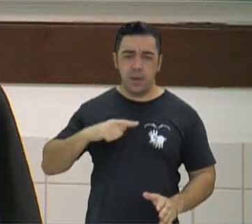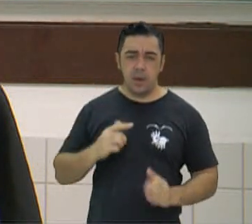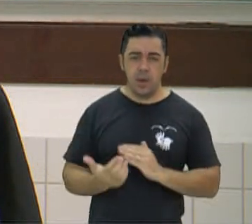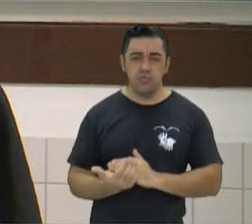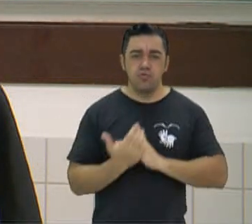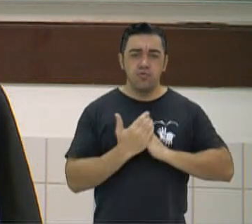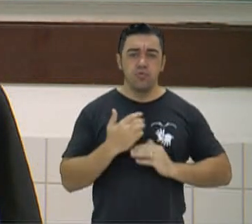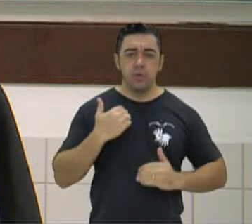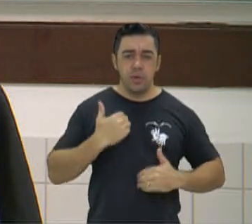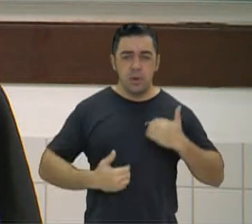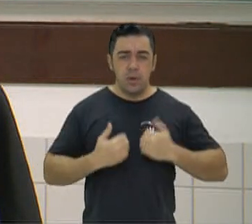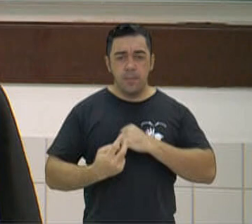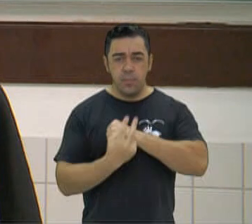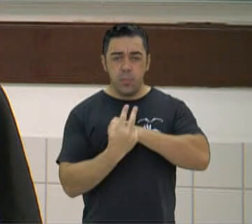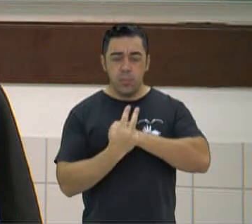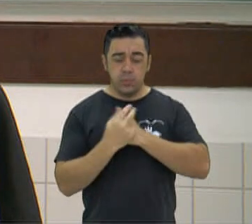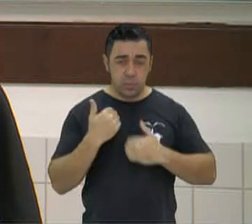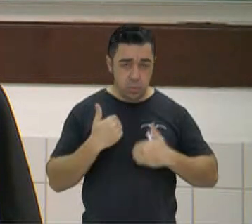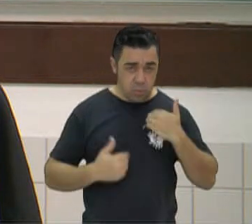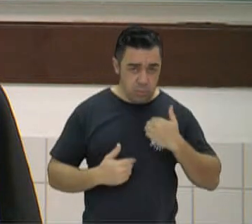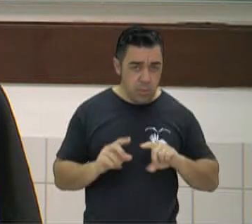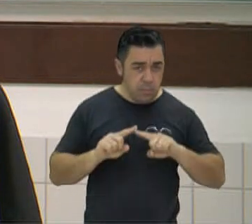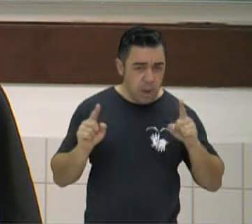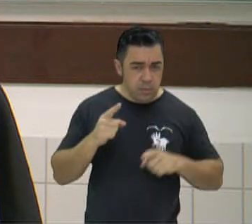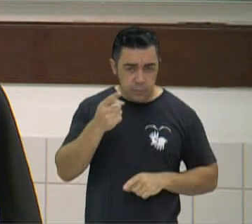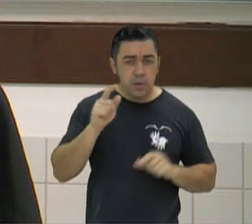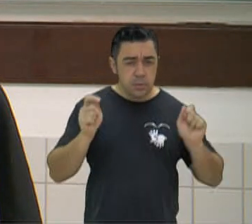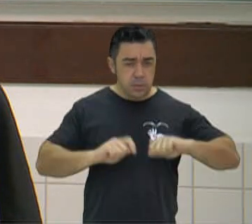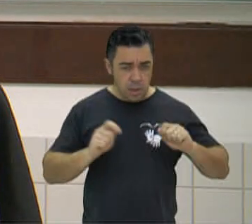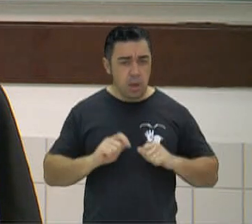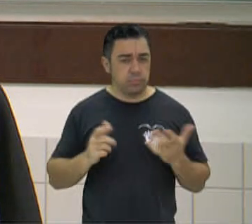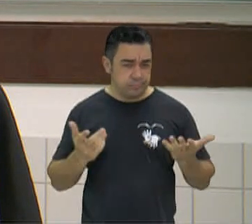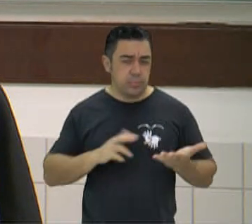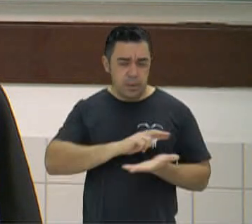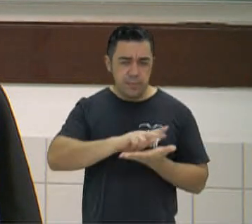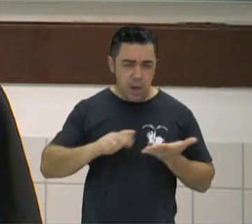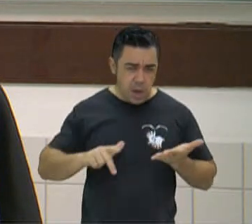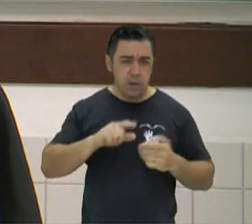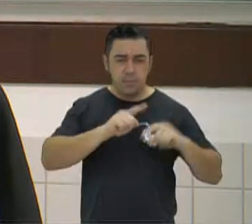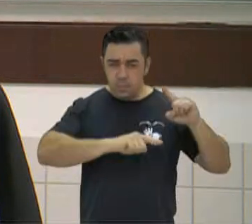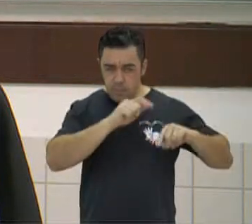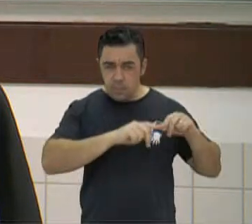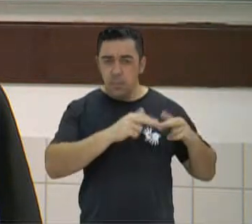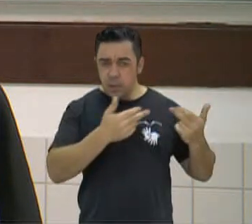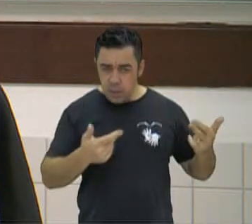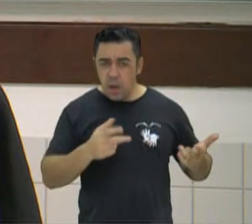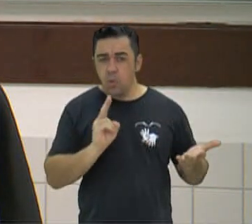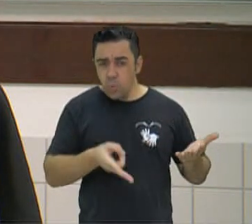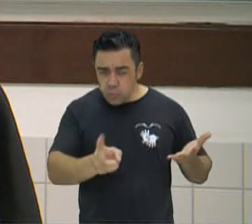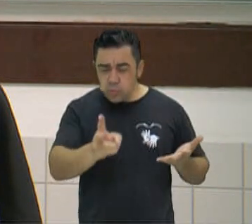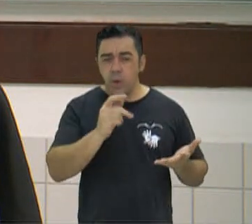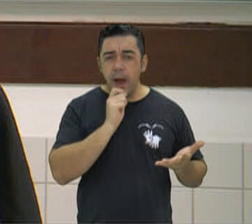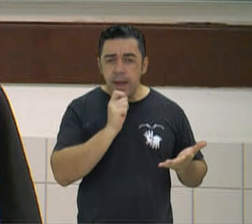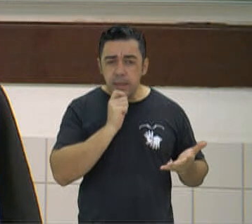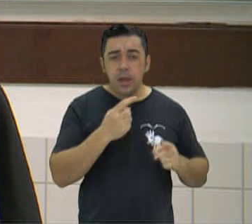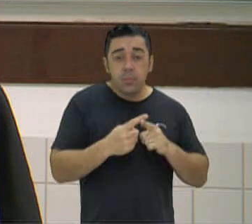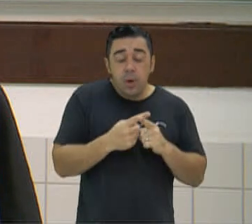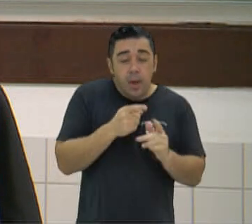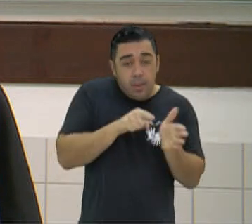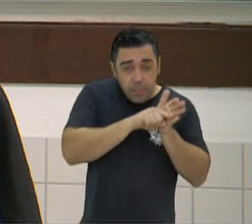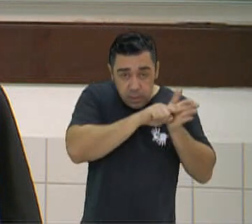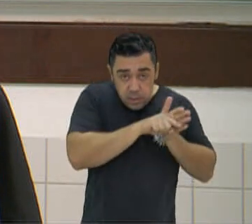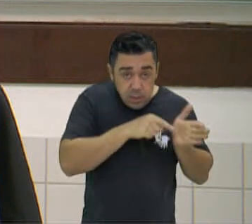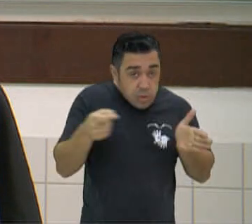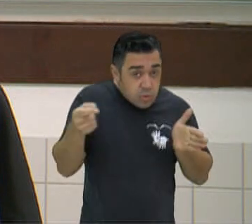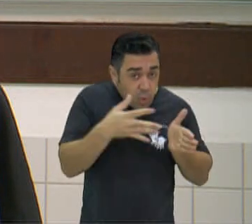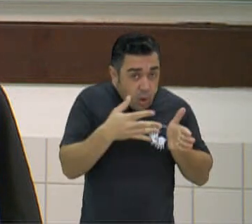Que ele já adquiriu uma função secundária. Mas, se aparecer, você pode considerar, porque tem muito material didático que ainda considera, porque são pesquisas recentes